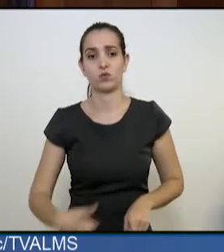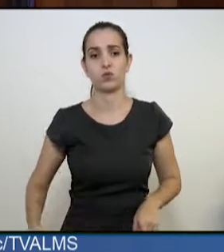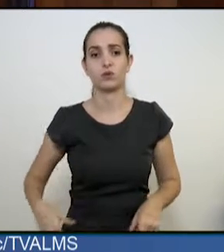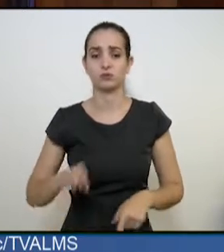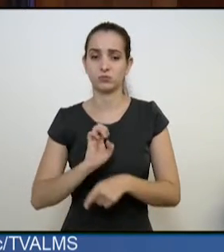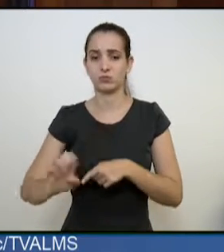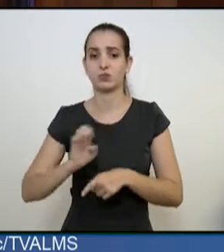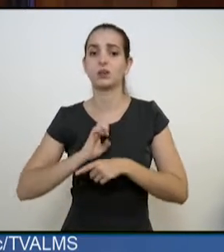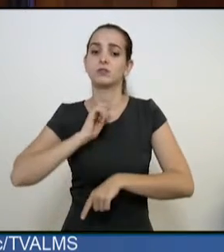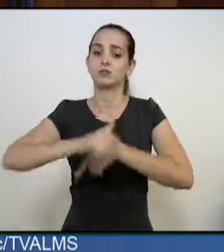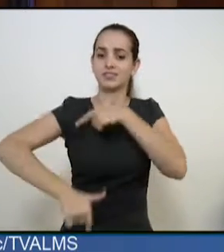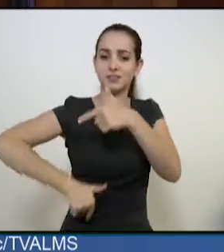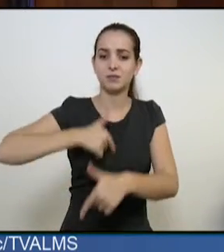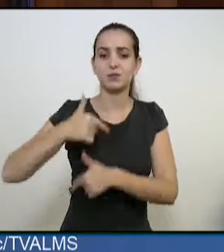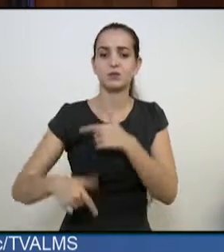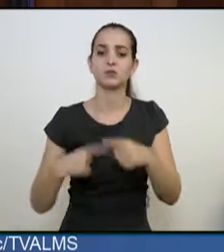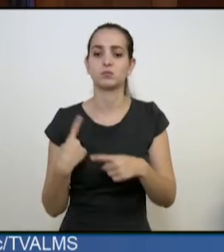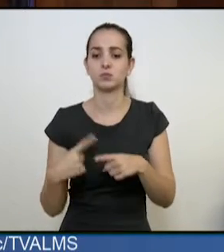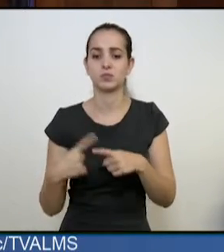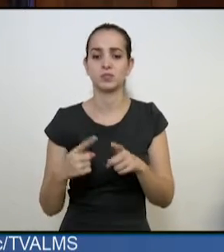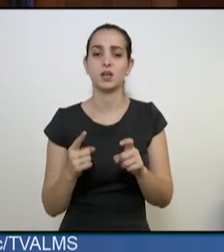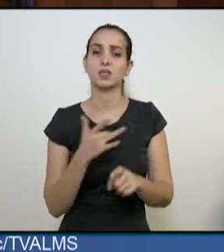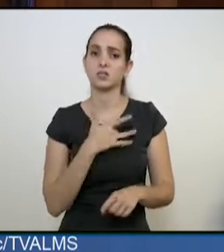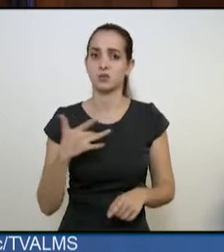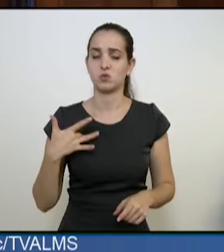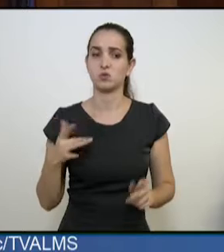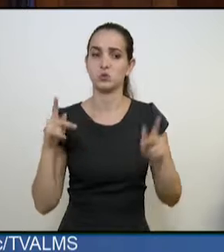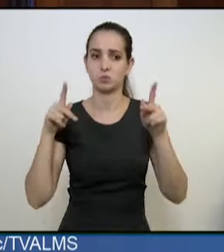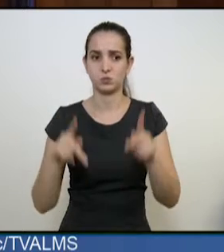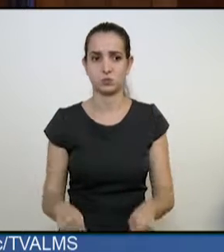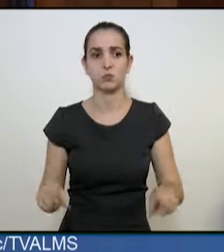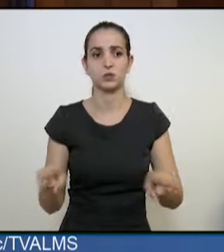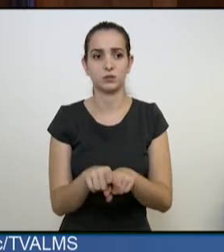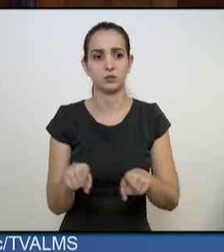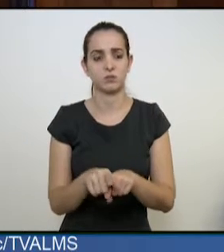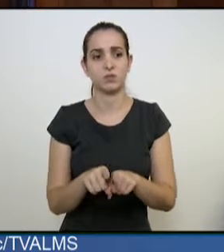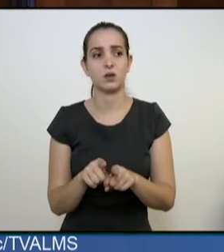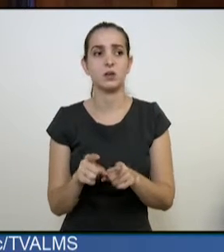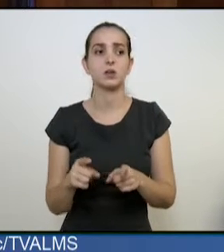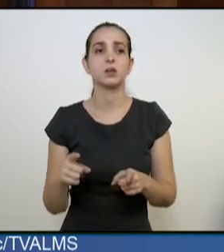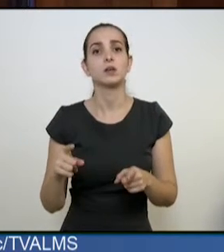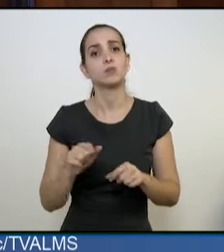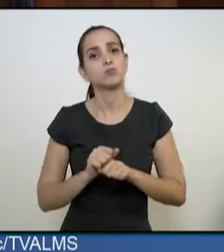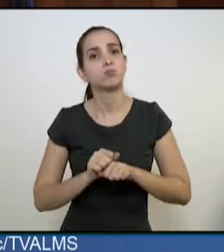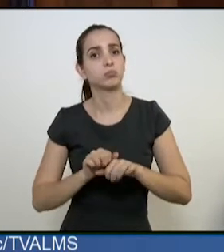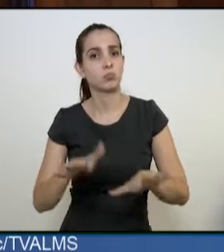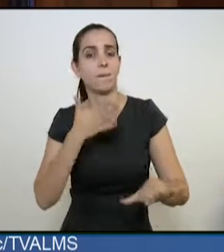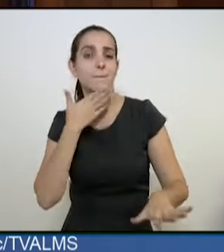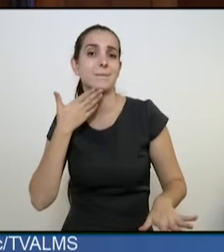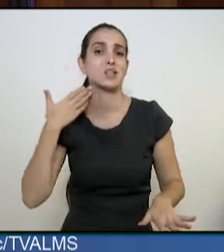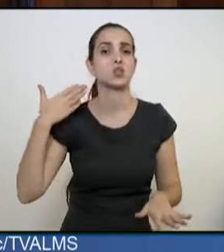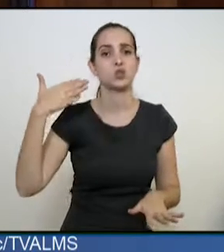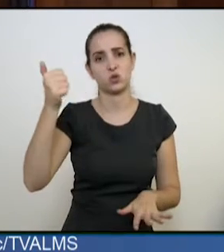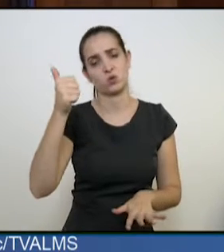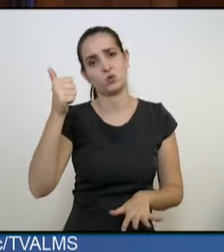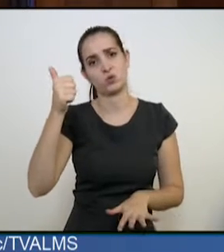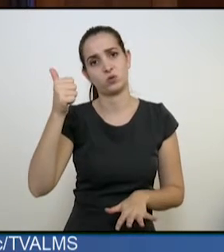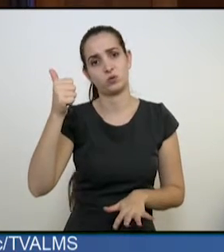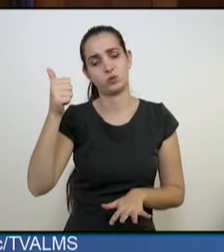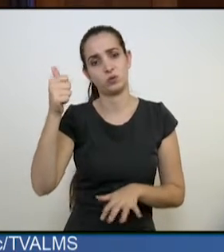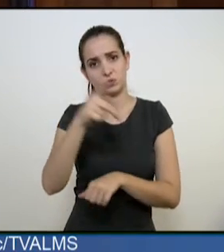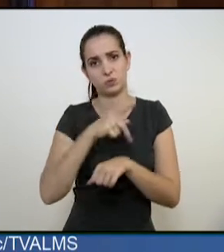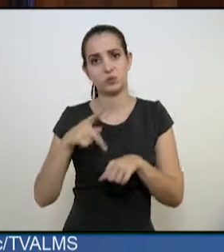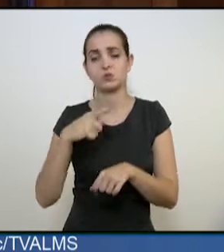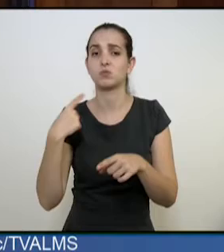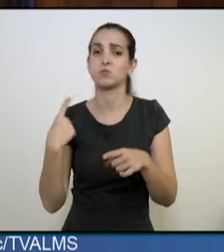trabalhando para que a saúde pública seja também uma das melhores do país, através da construção de